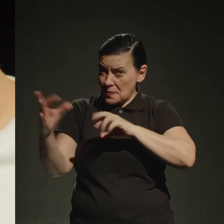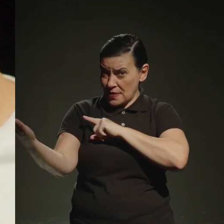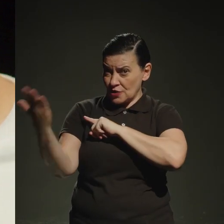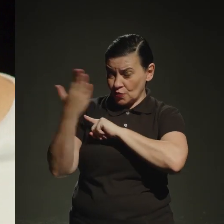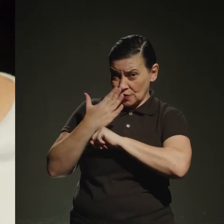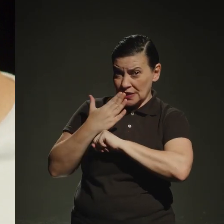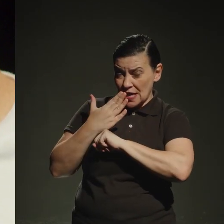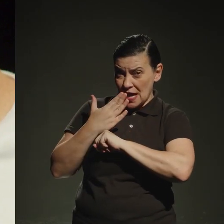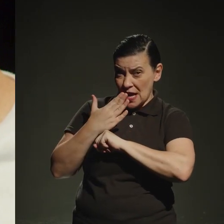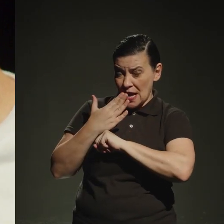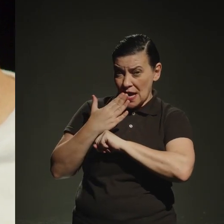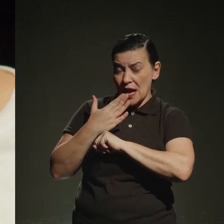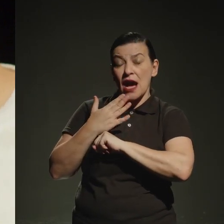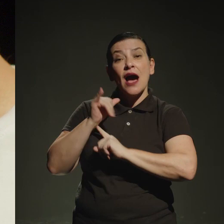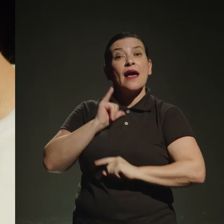10% vos parece justo?